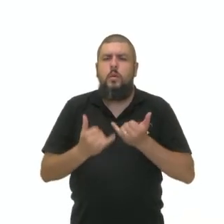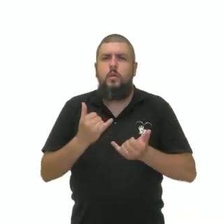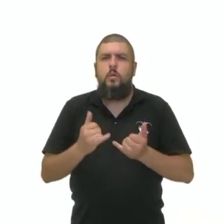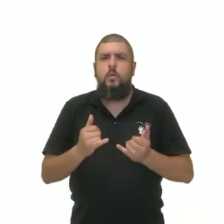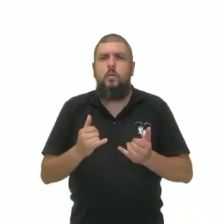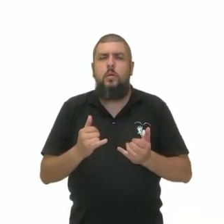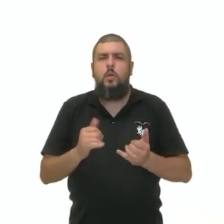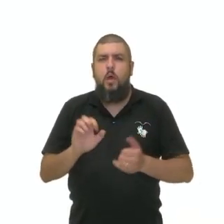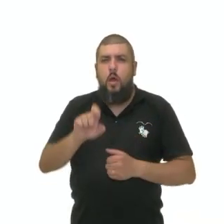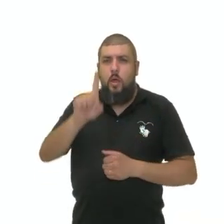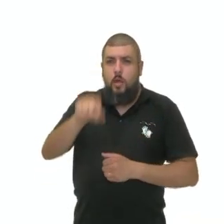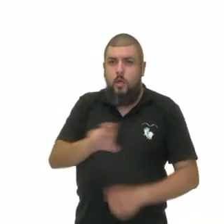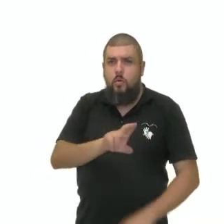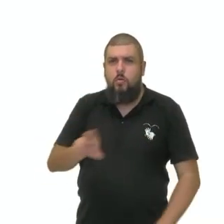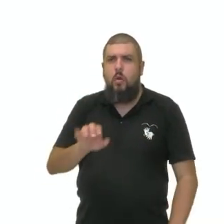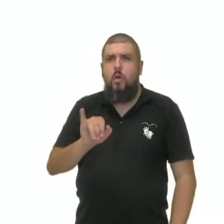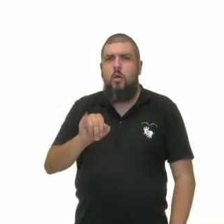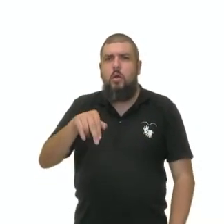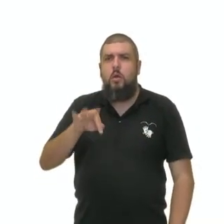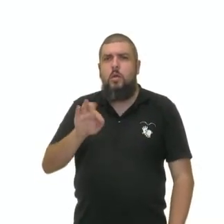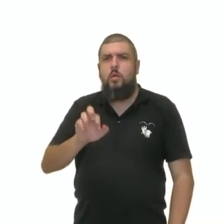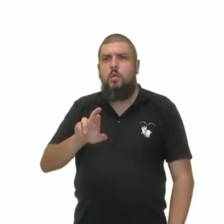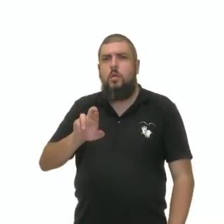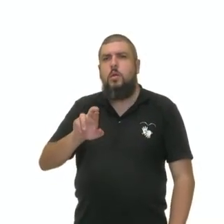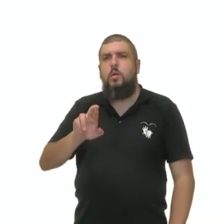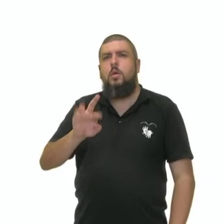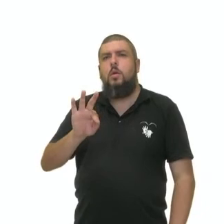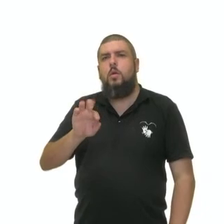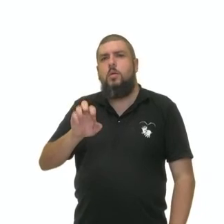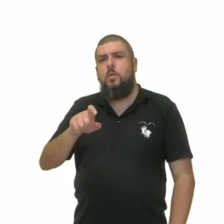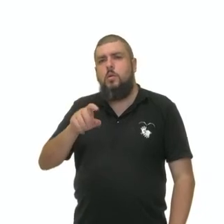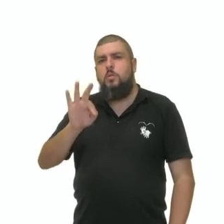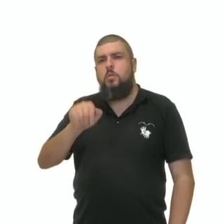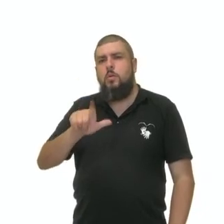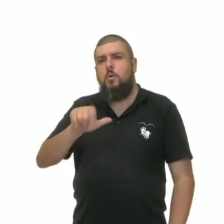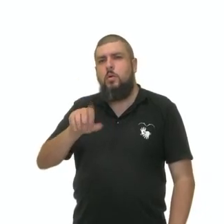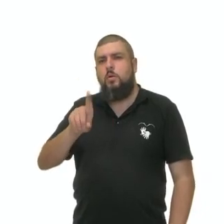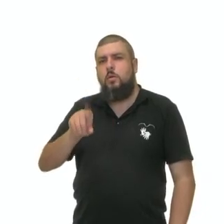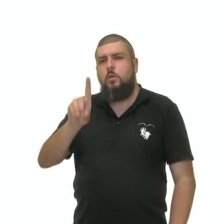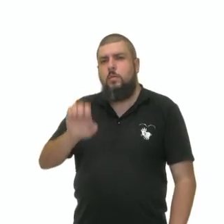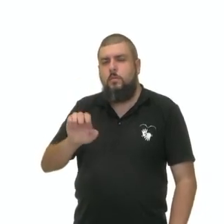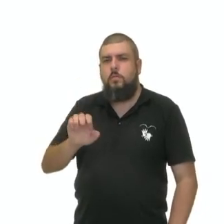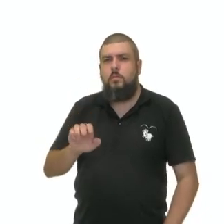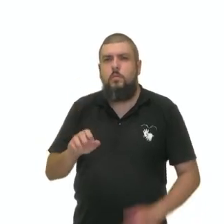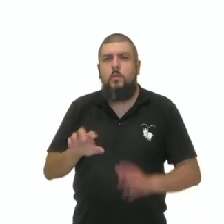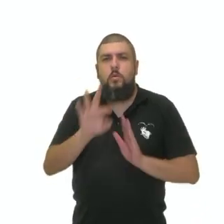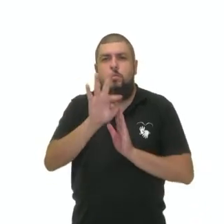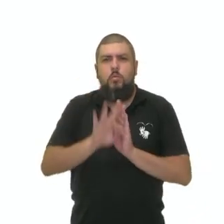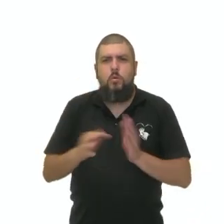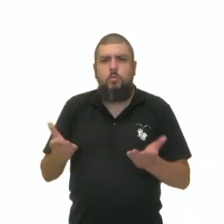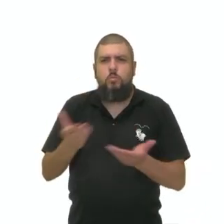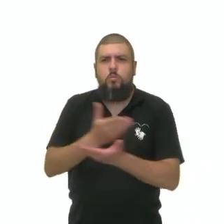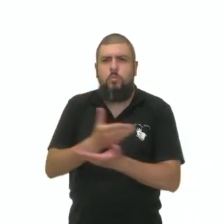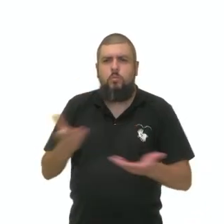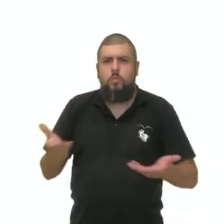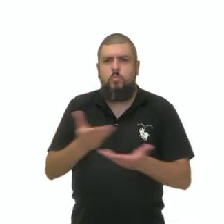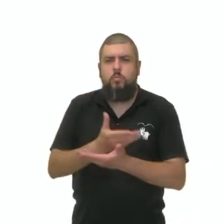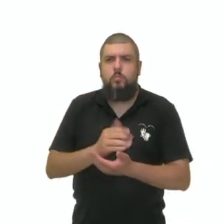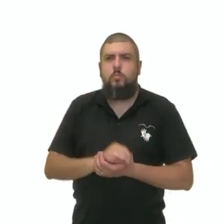na literatura em outras áreas. Nesse caso, há uma referência à obra original, criando uma nova mensagem,